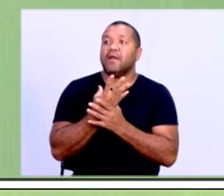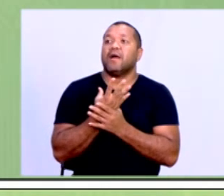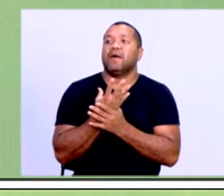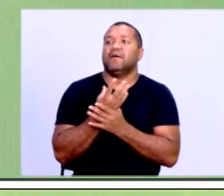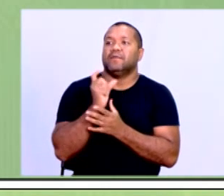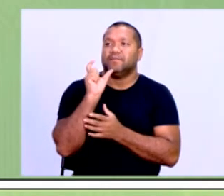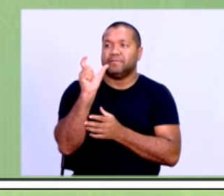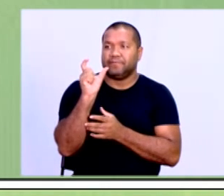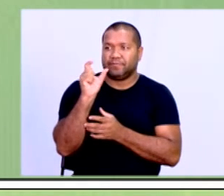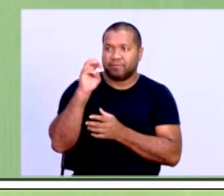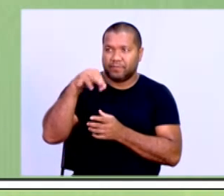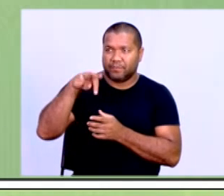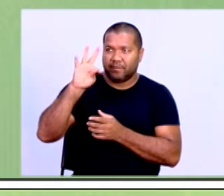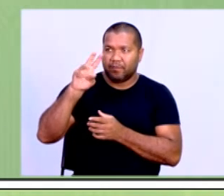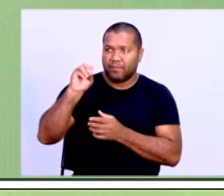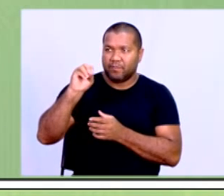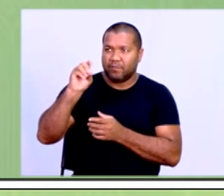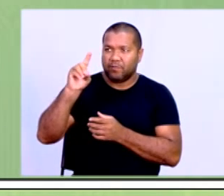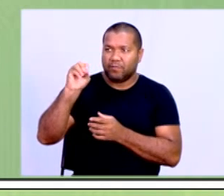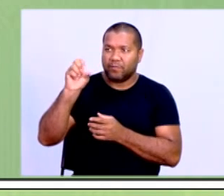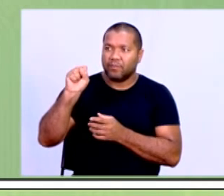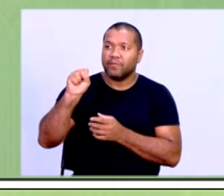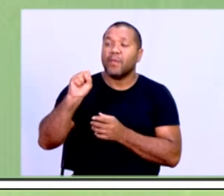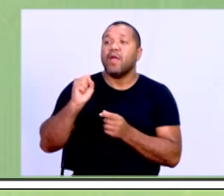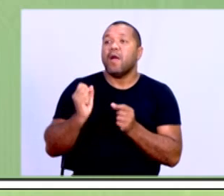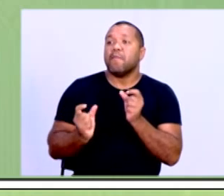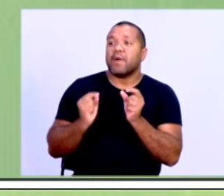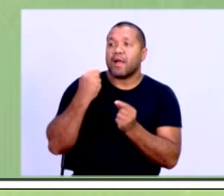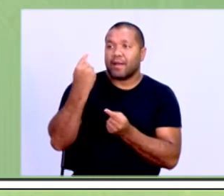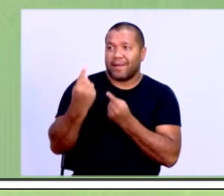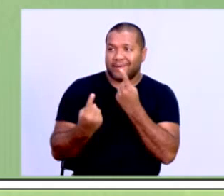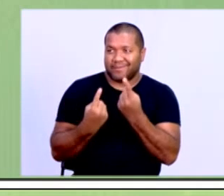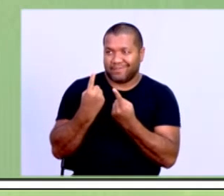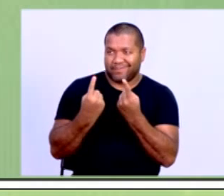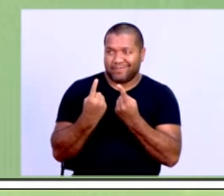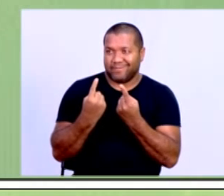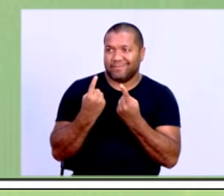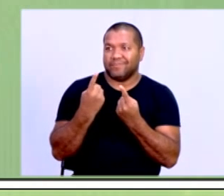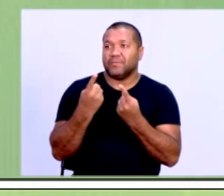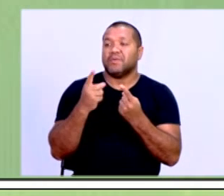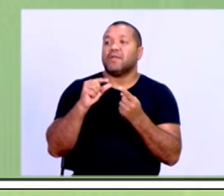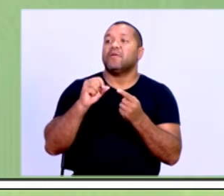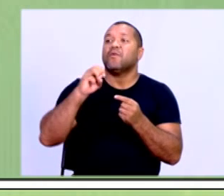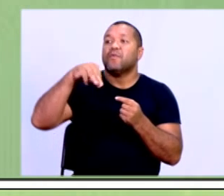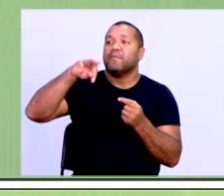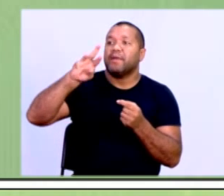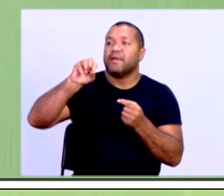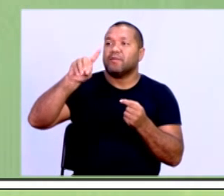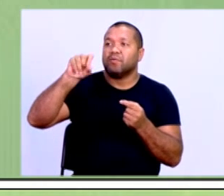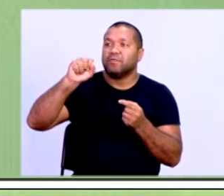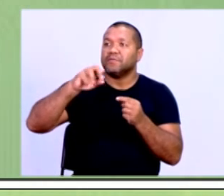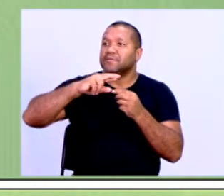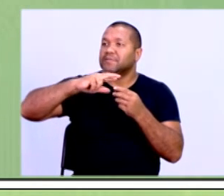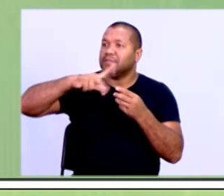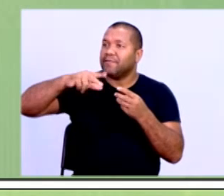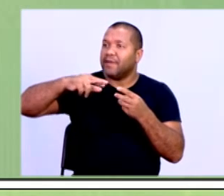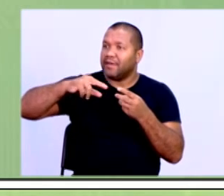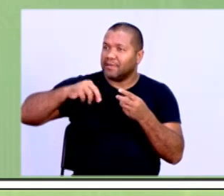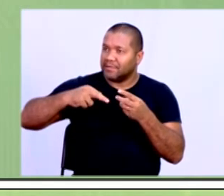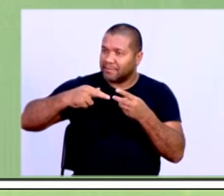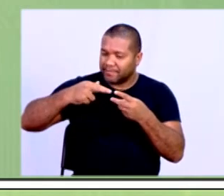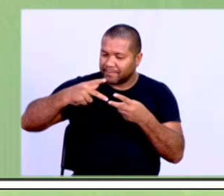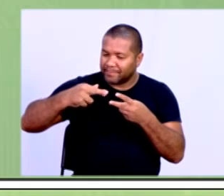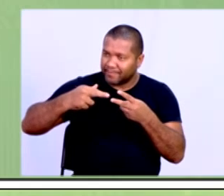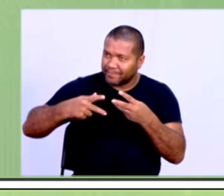Preciso criar os métodos. Para cada operação dessa, é um método que eu devo criar. Um método para a